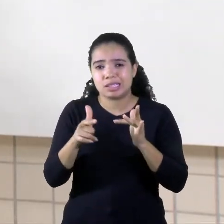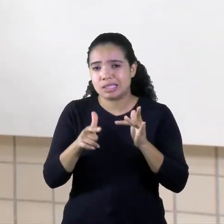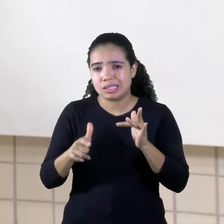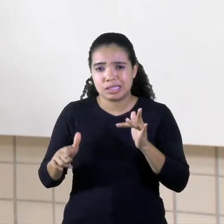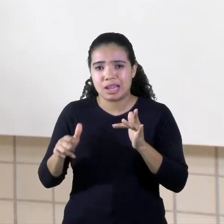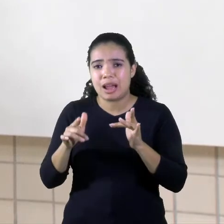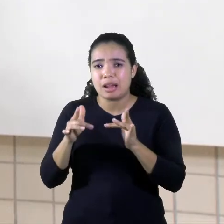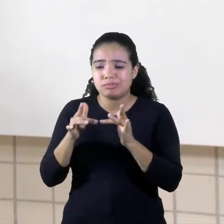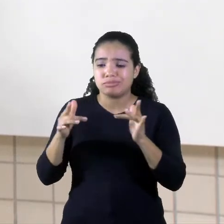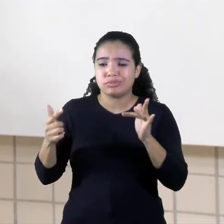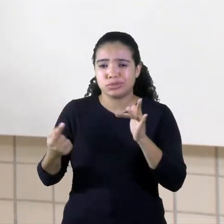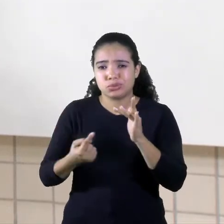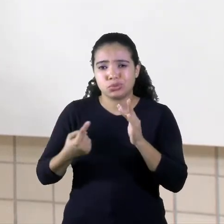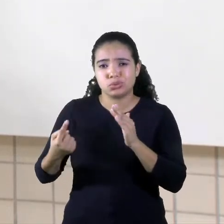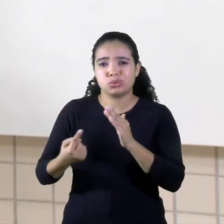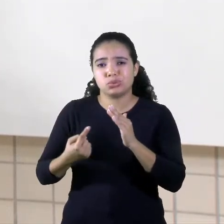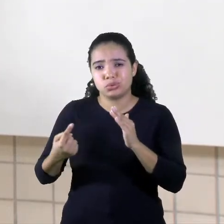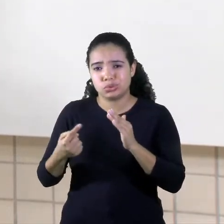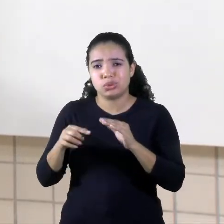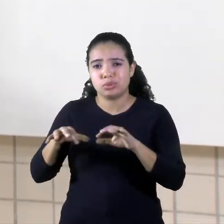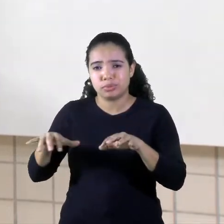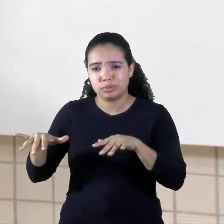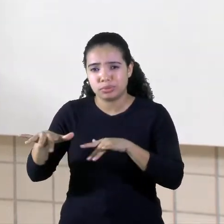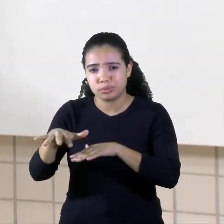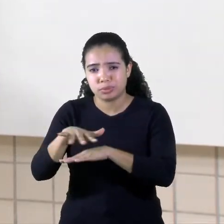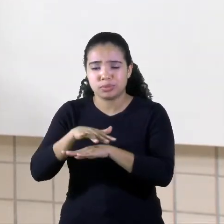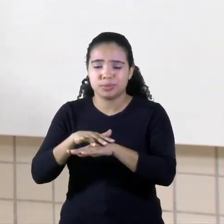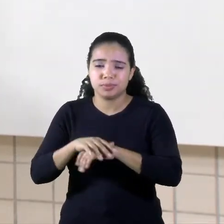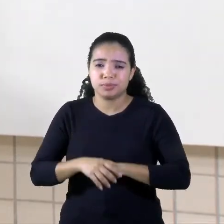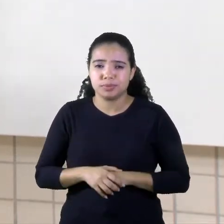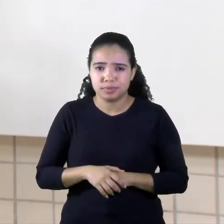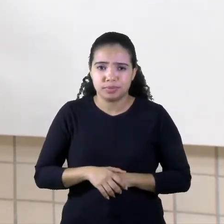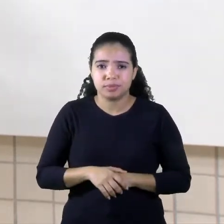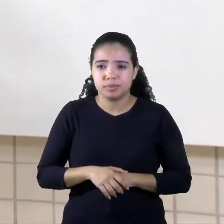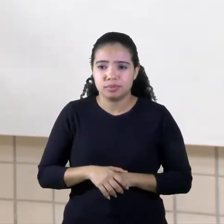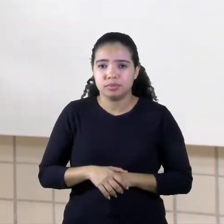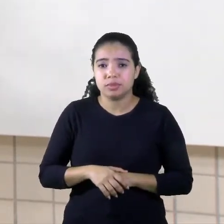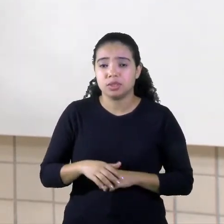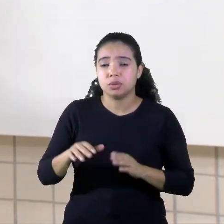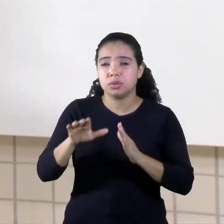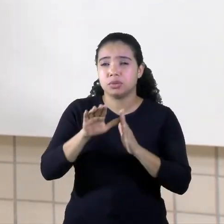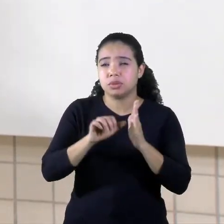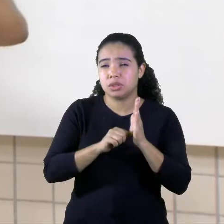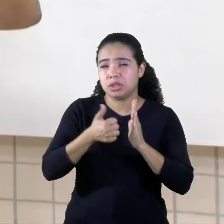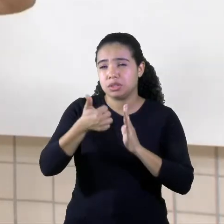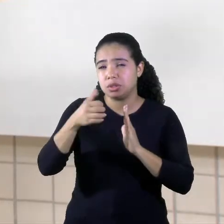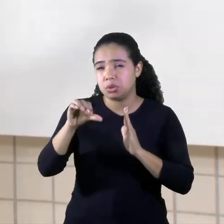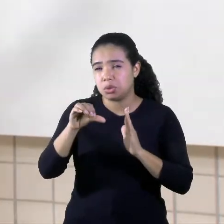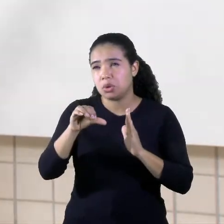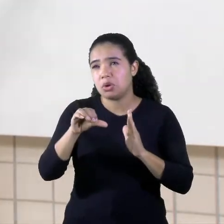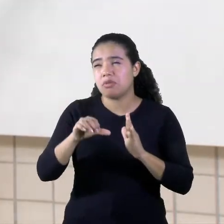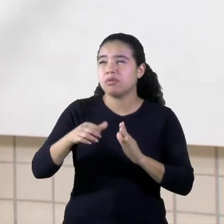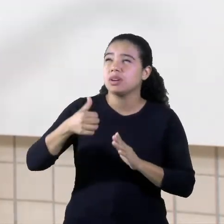estão isolados do continente. Desde o século XIX,